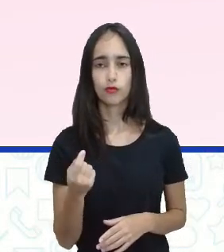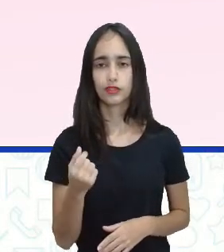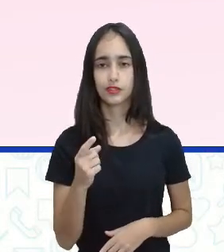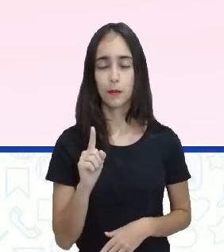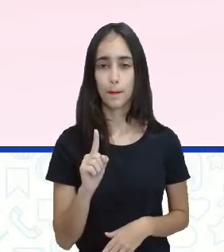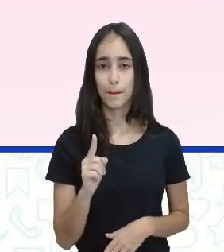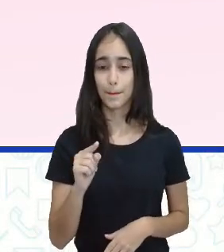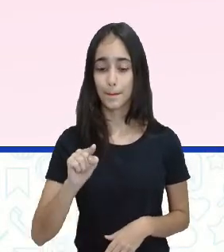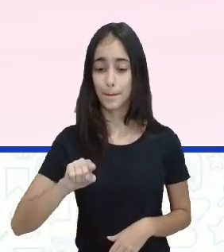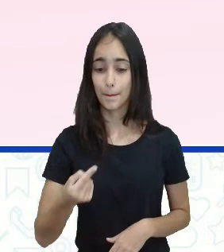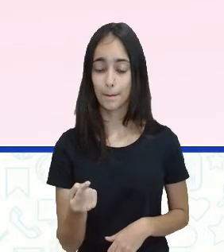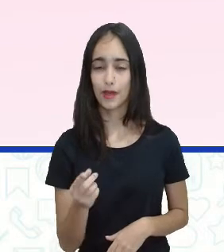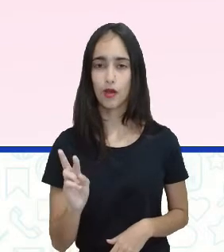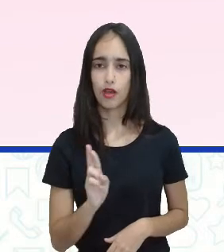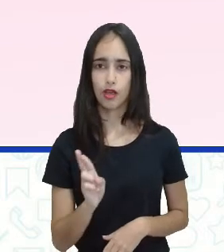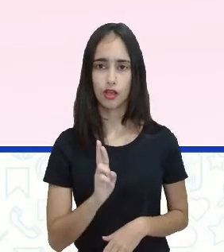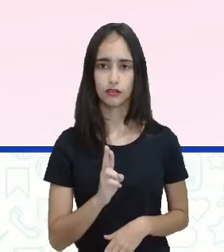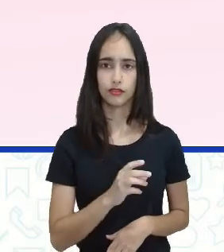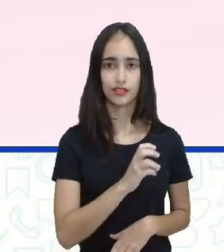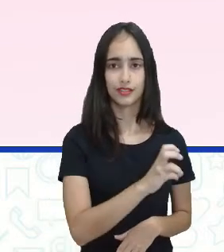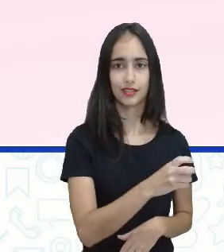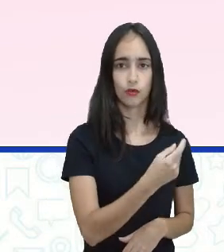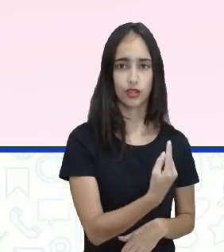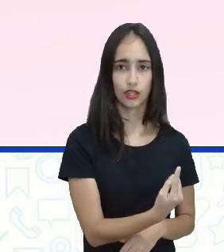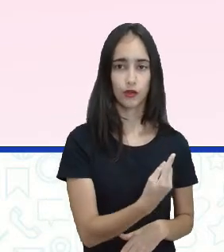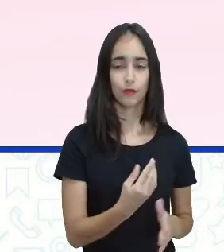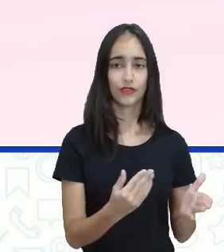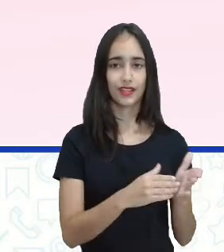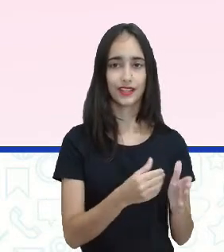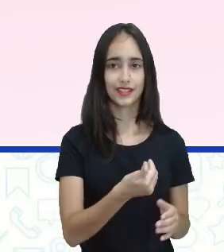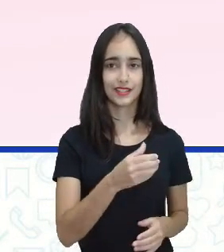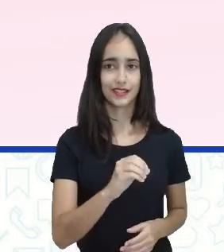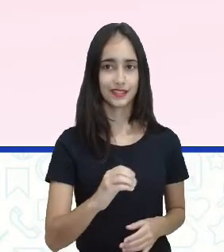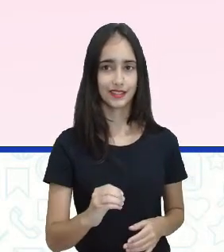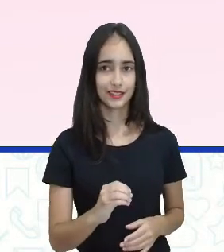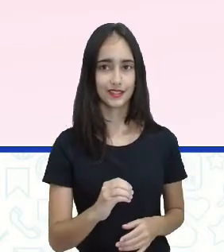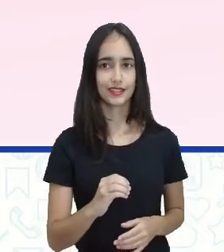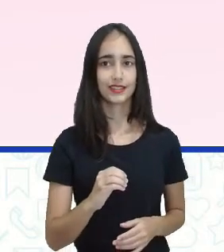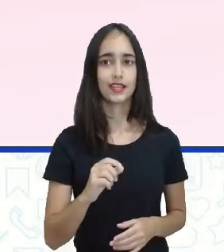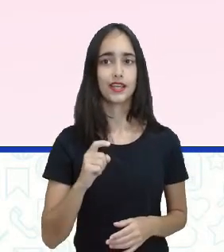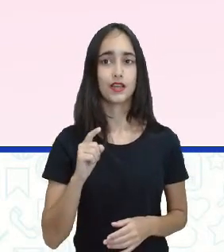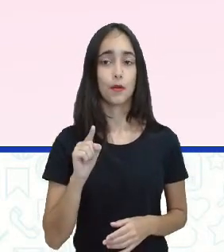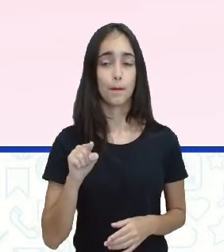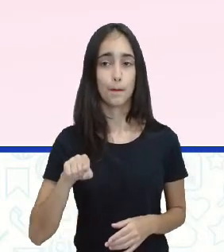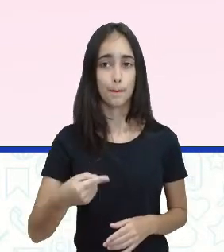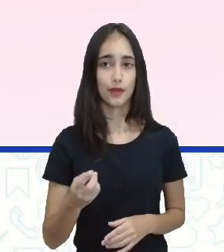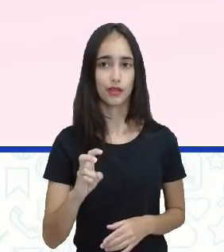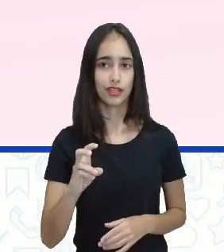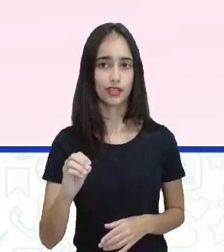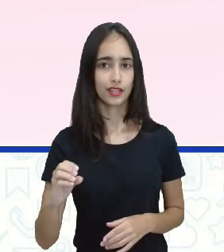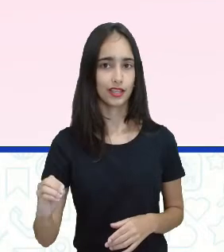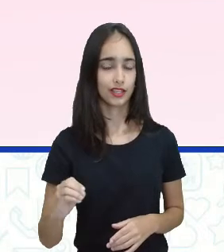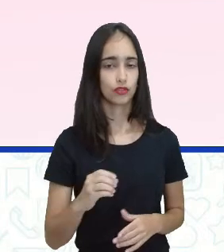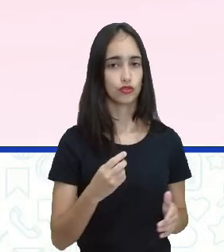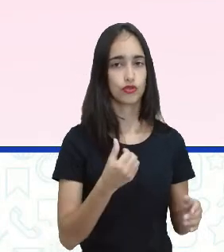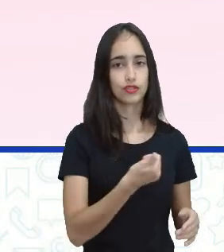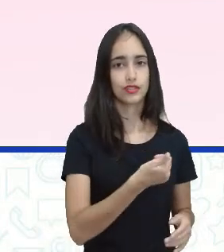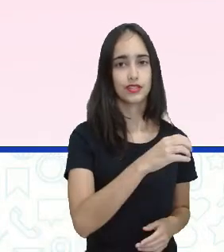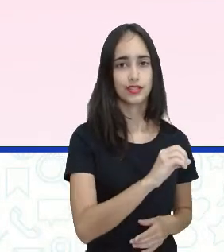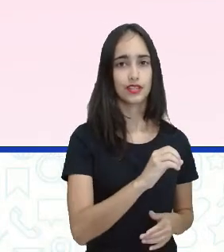a 100 metros quadrados, R$1.500. De 101 a 300 metros quadrados, R$2.000.